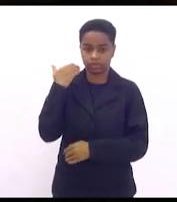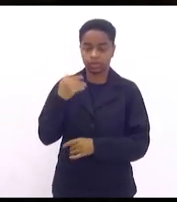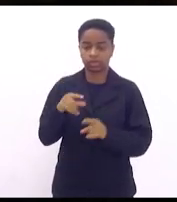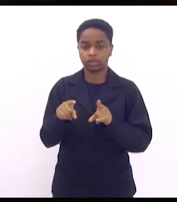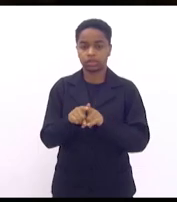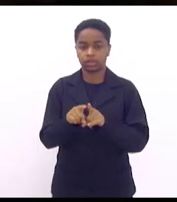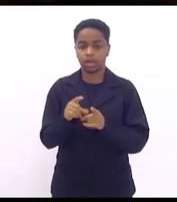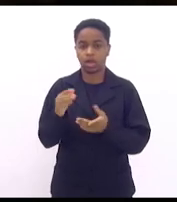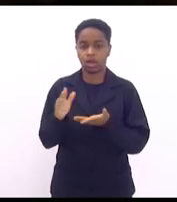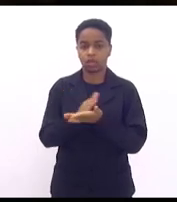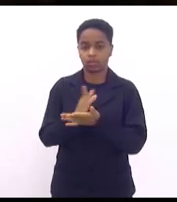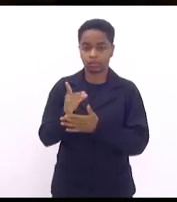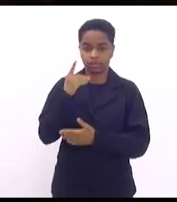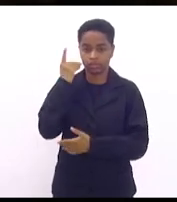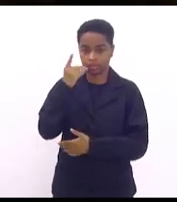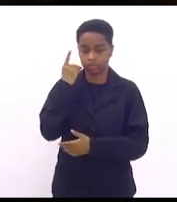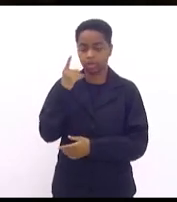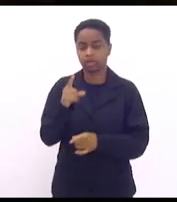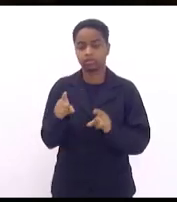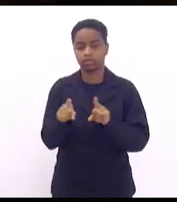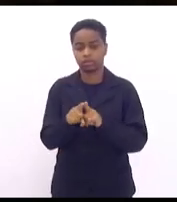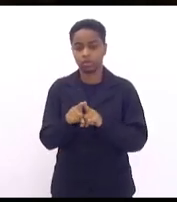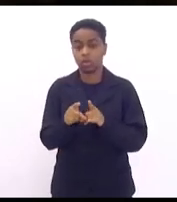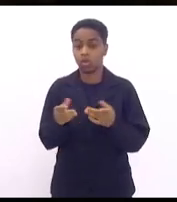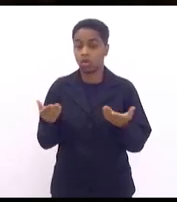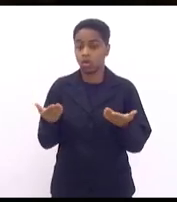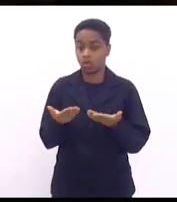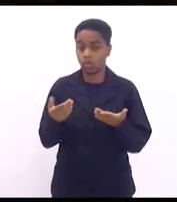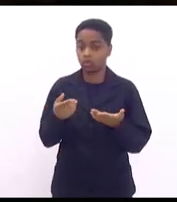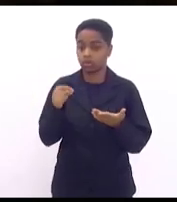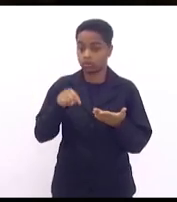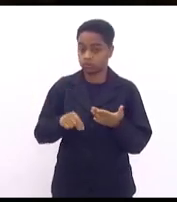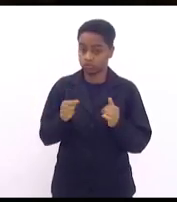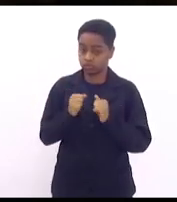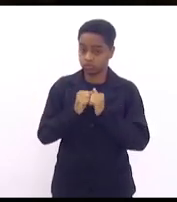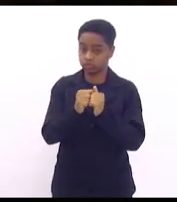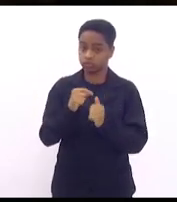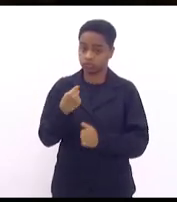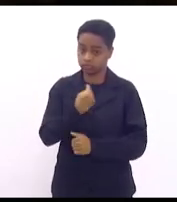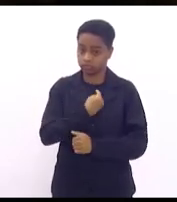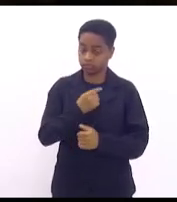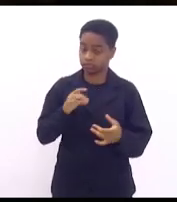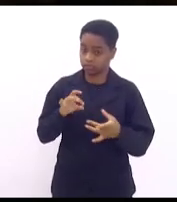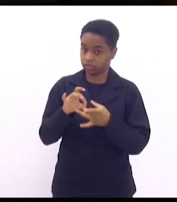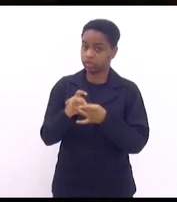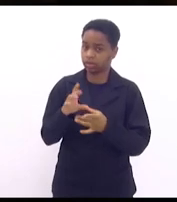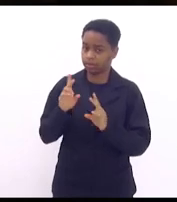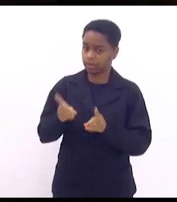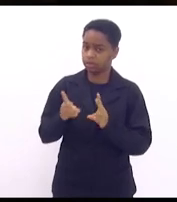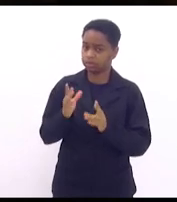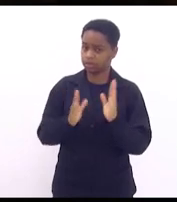alguns deputados, inclusive, que hoje estão aqui conosco, faziam parte daquela época.